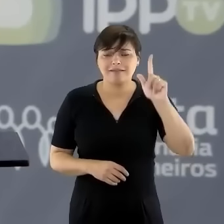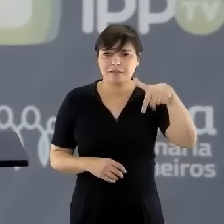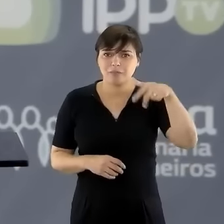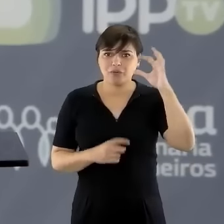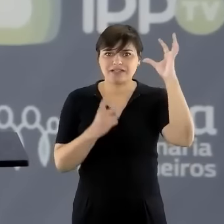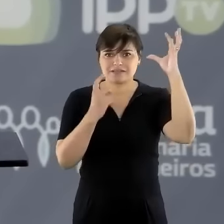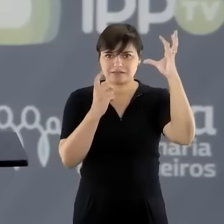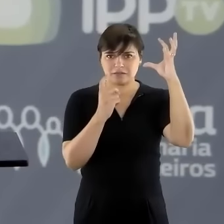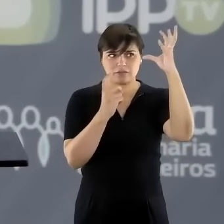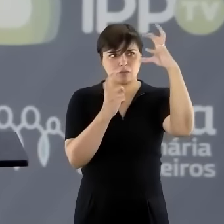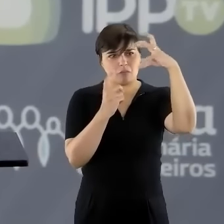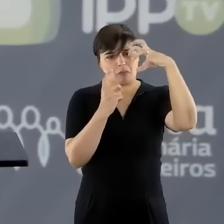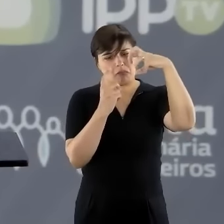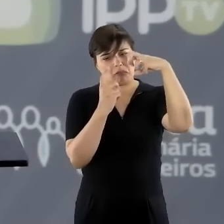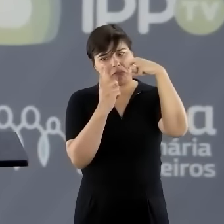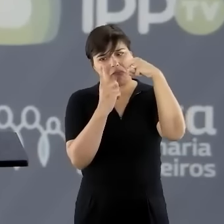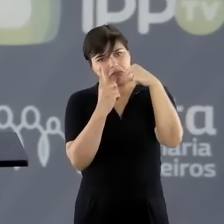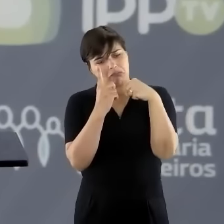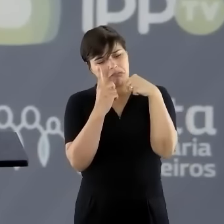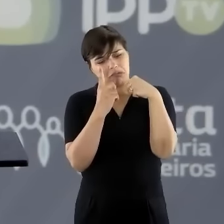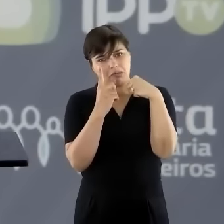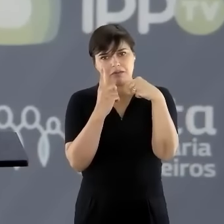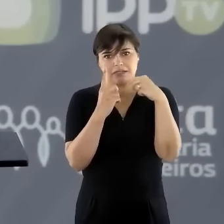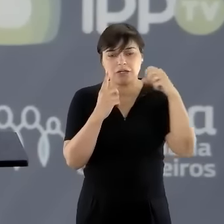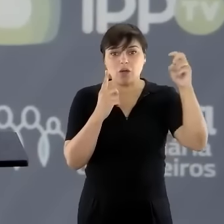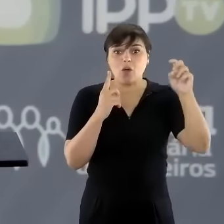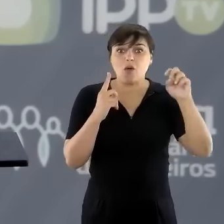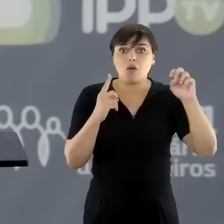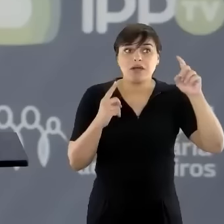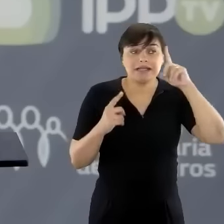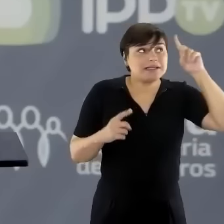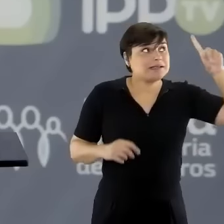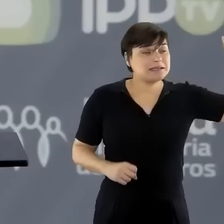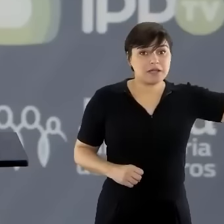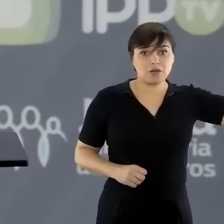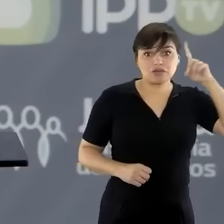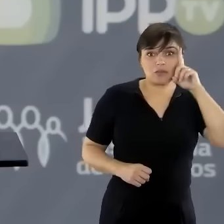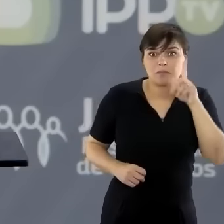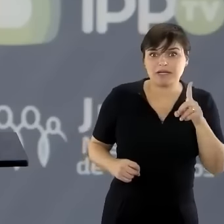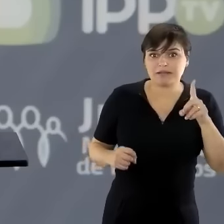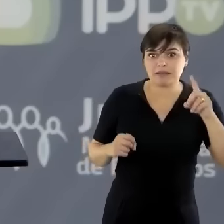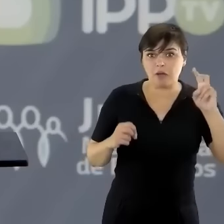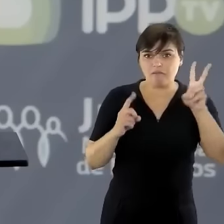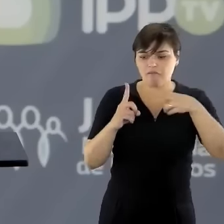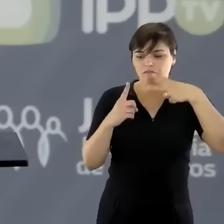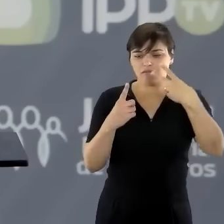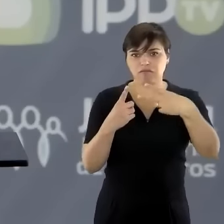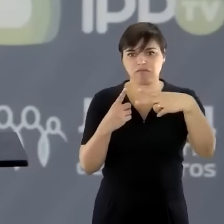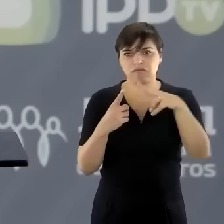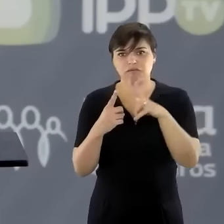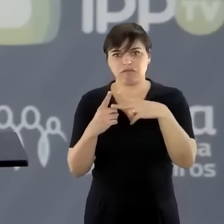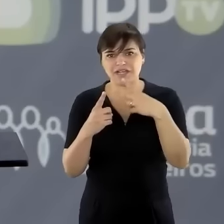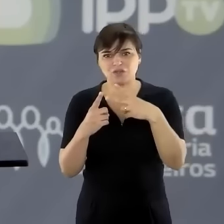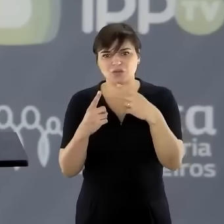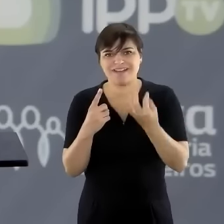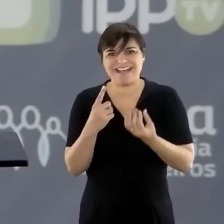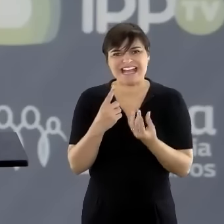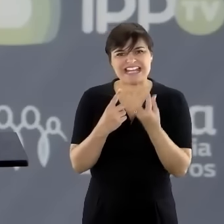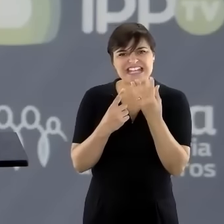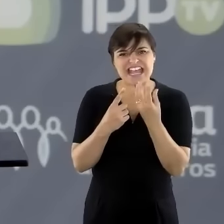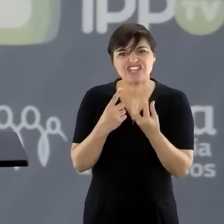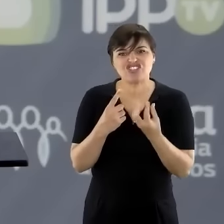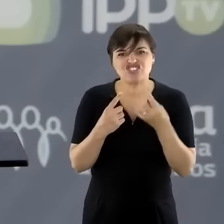Deus mandou um vento que é conhecido lá no Oriente como coco o vento quente do deserto esse coco é